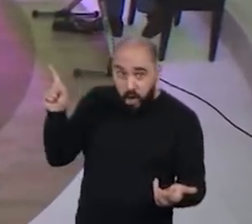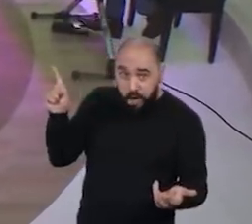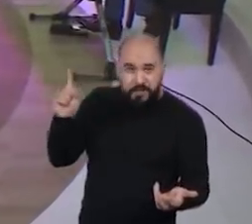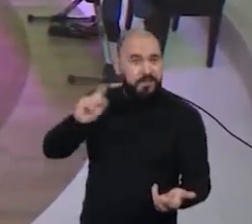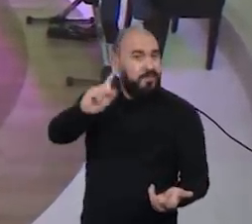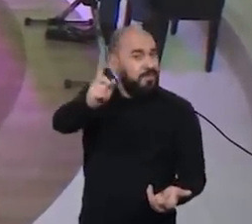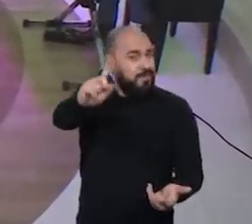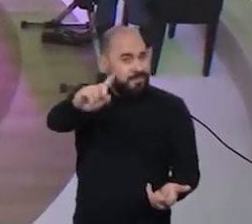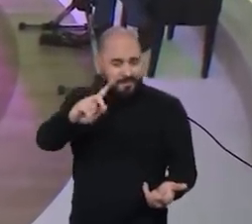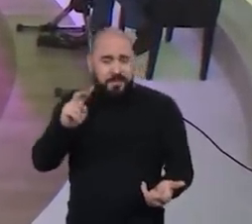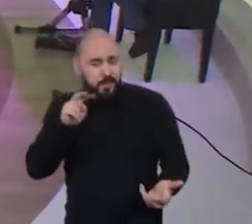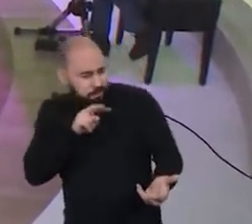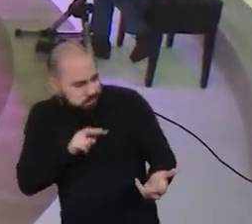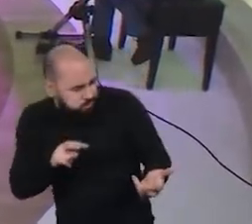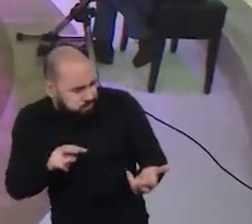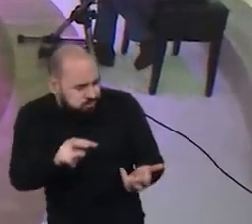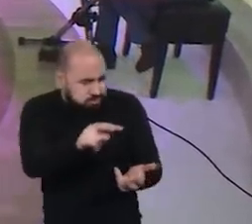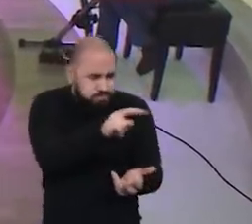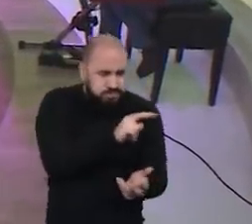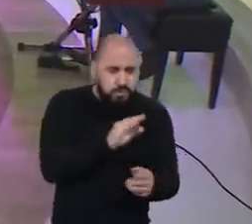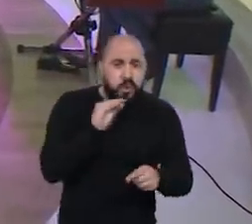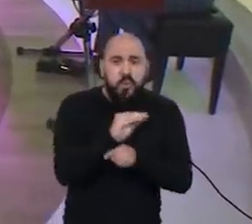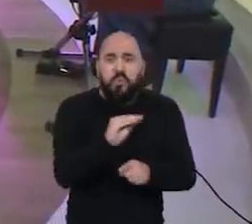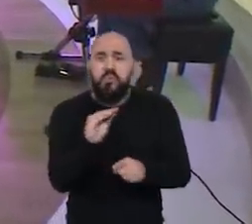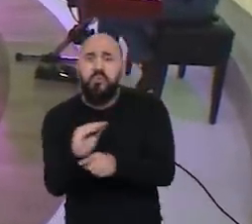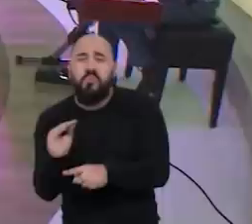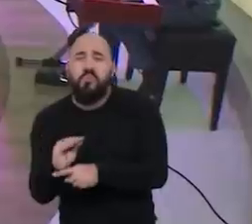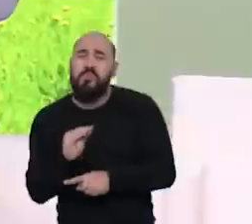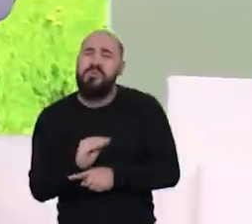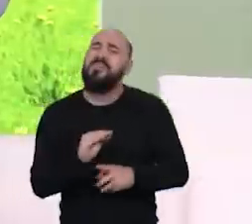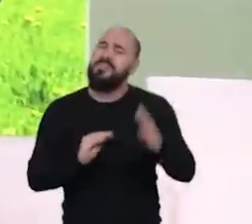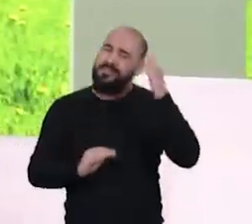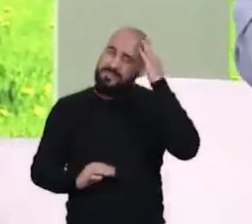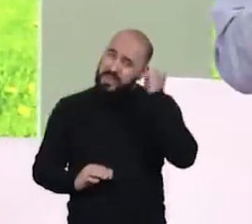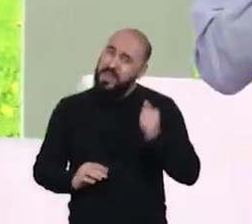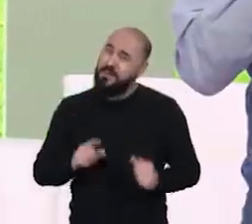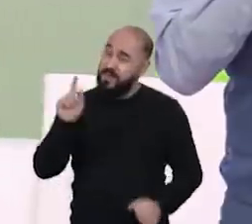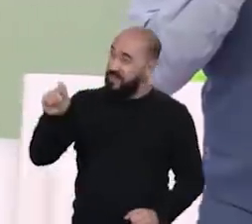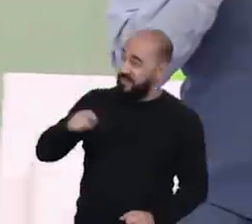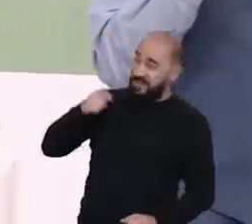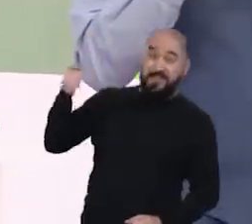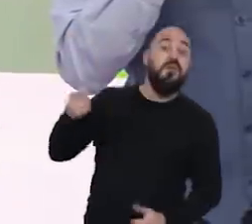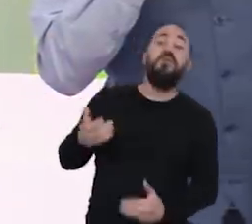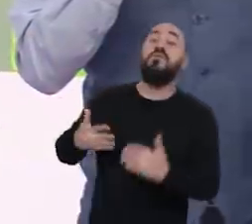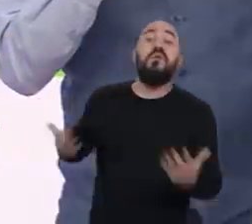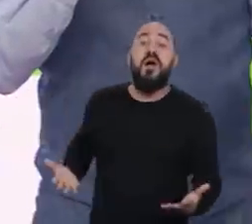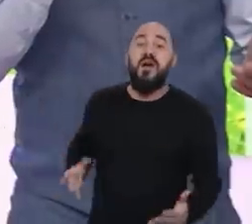todos vela, saiba que Ele é